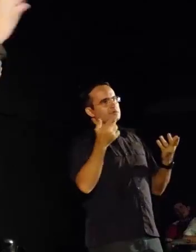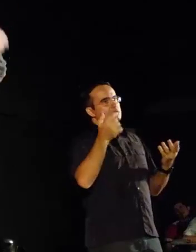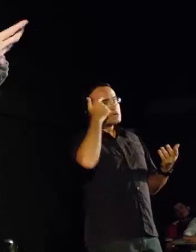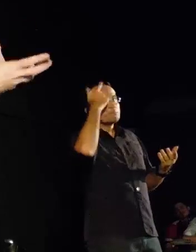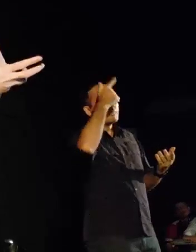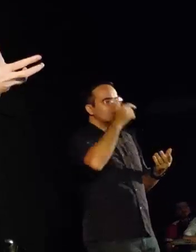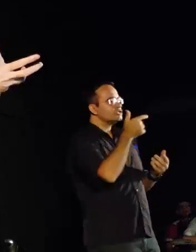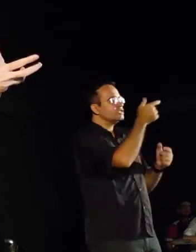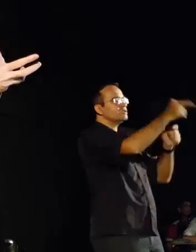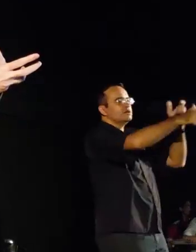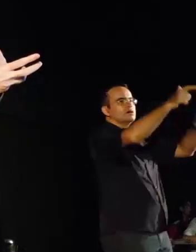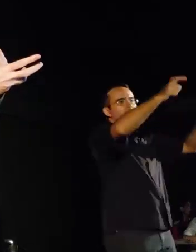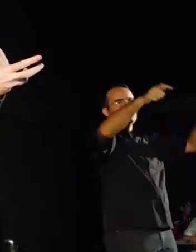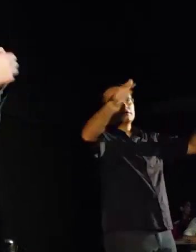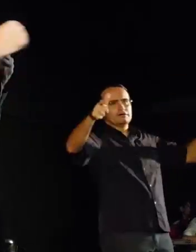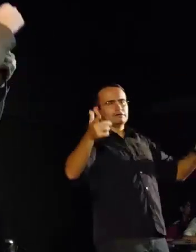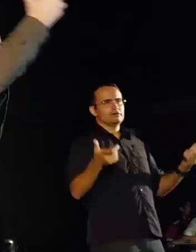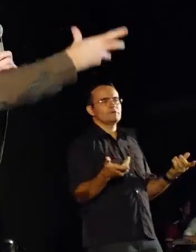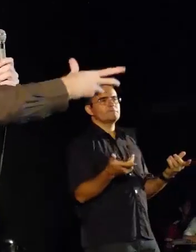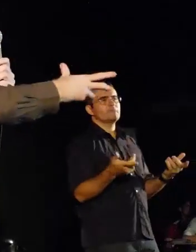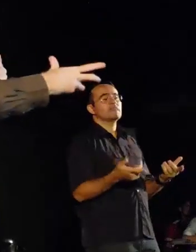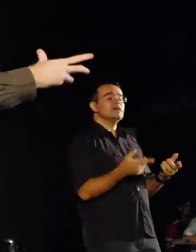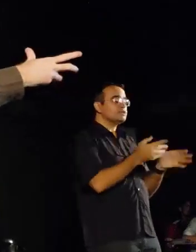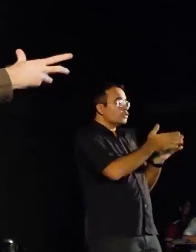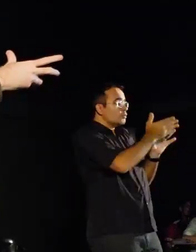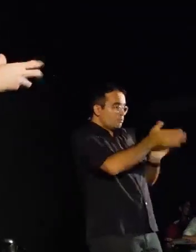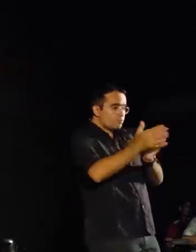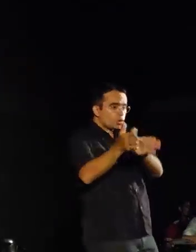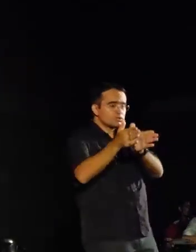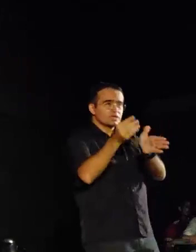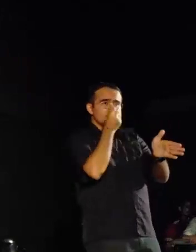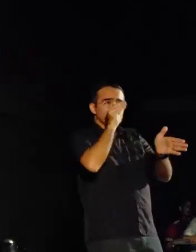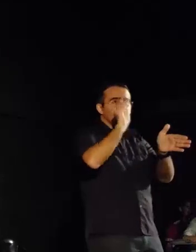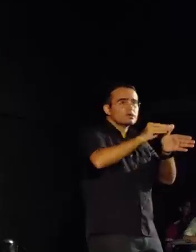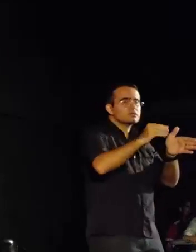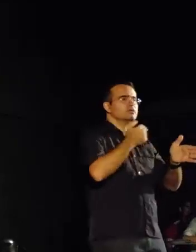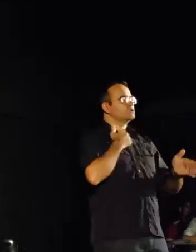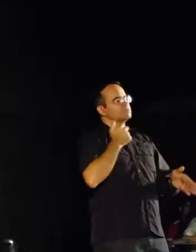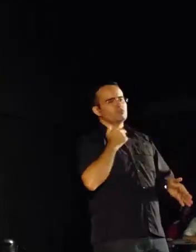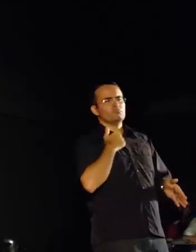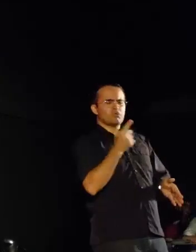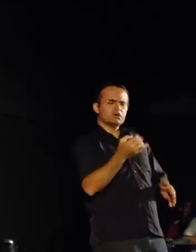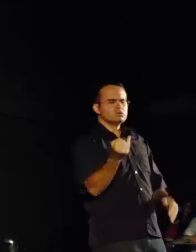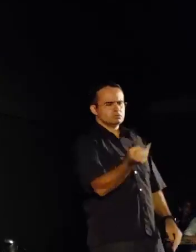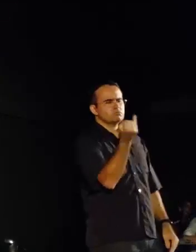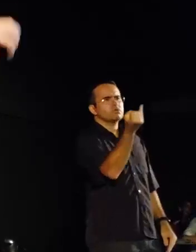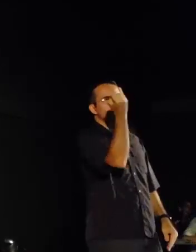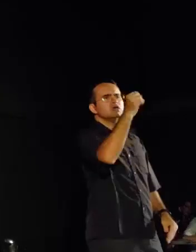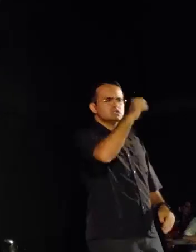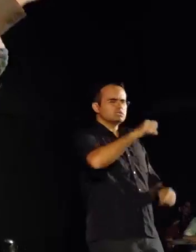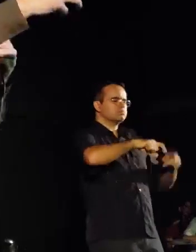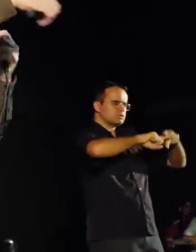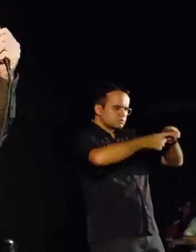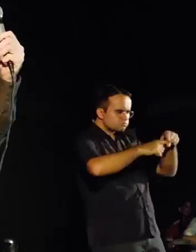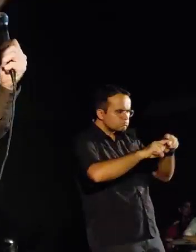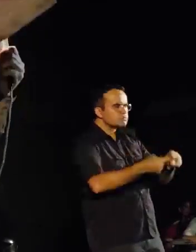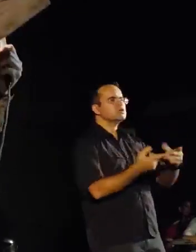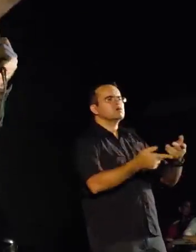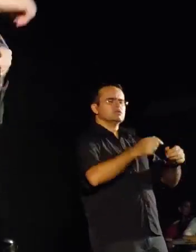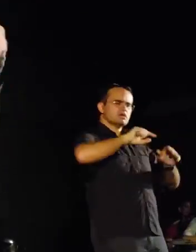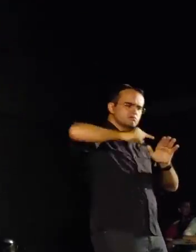esses processos, que estão longe de ser irrelevantes, essas dinâmicas são longe de ser irrelevantes, elas têm que ser melhoradas,